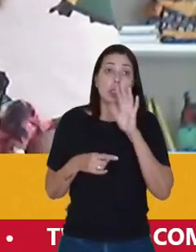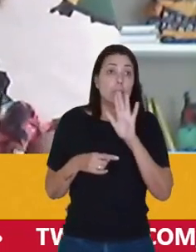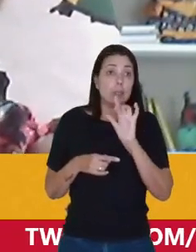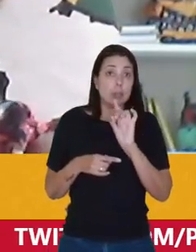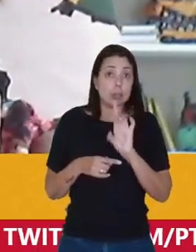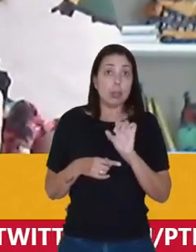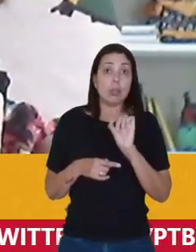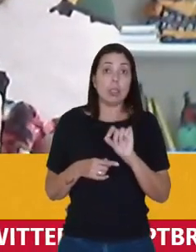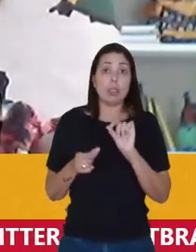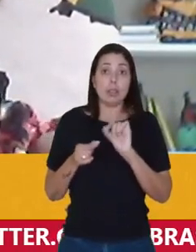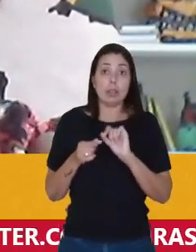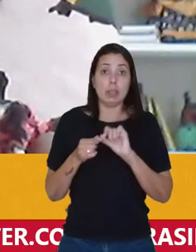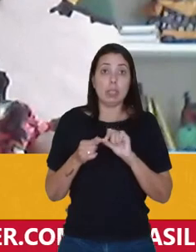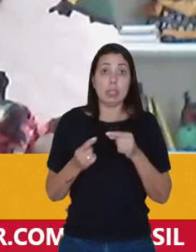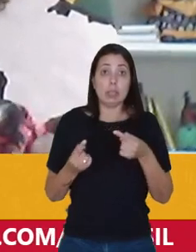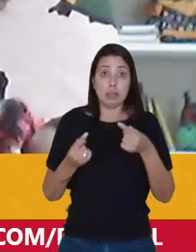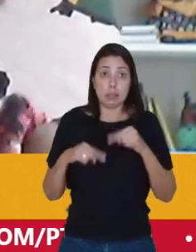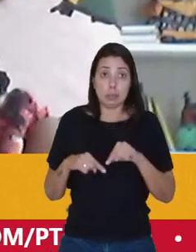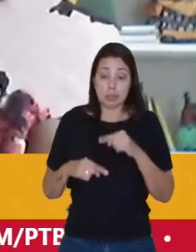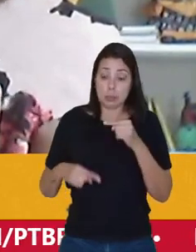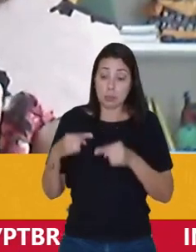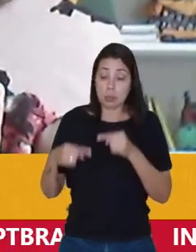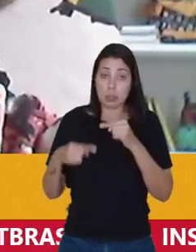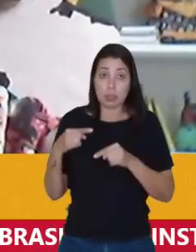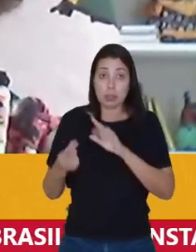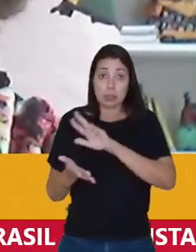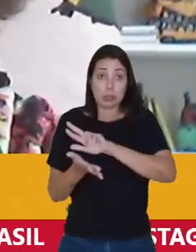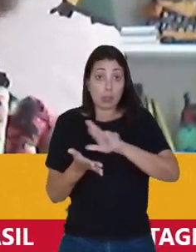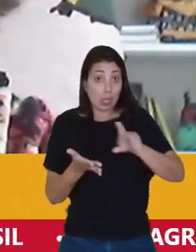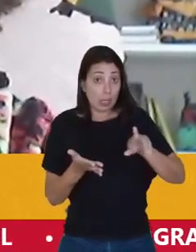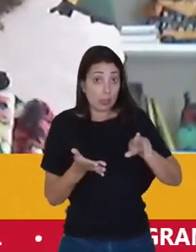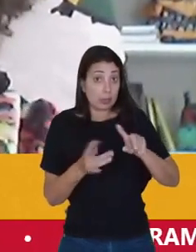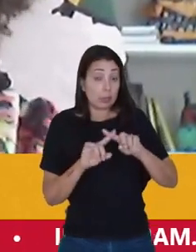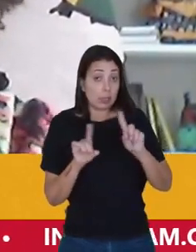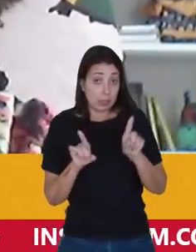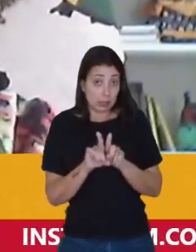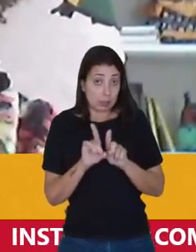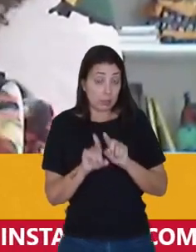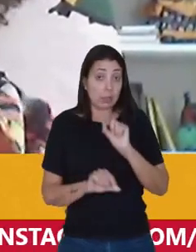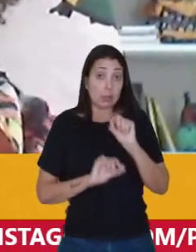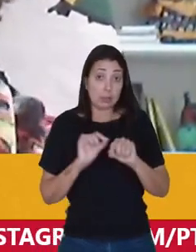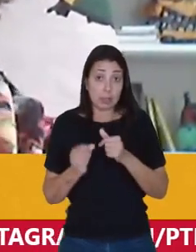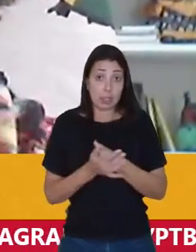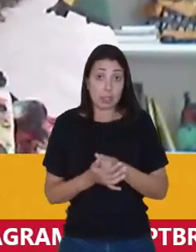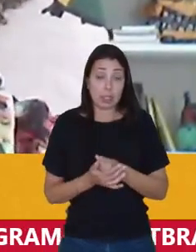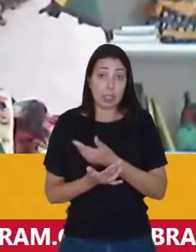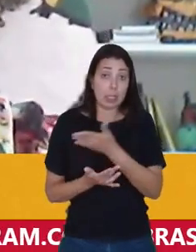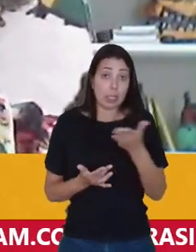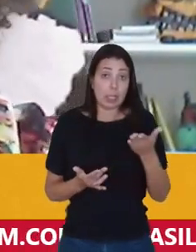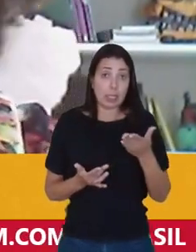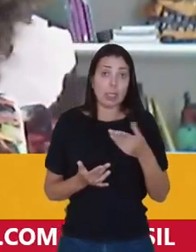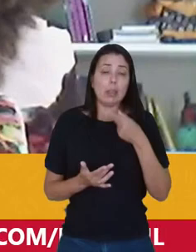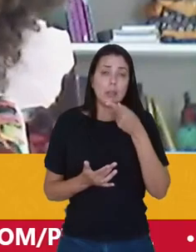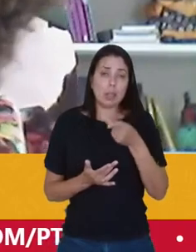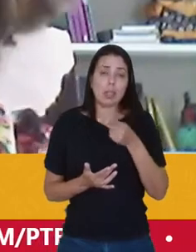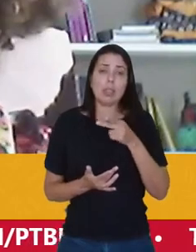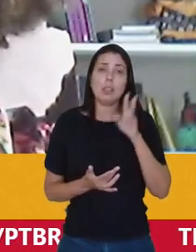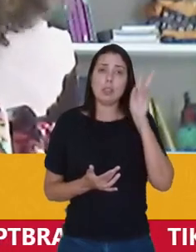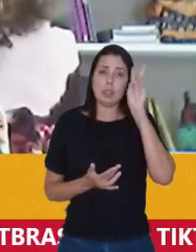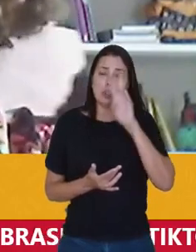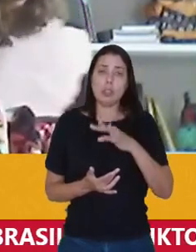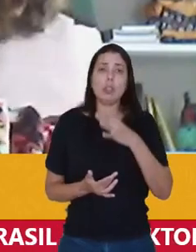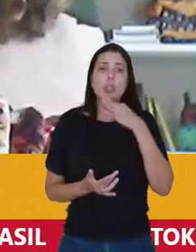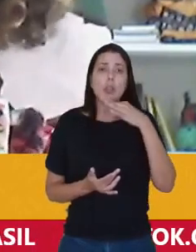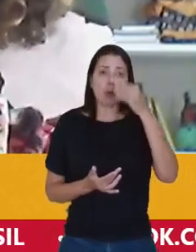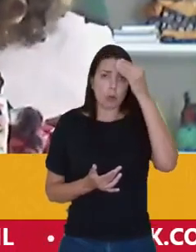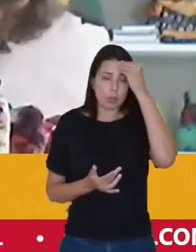só fazem enfrentamentos políticos diversos, como também são portadoras de conhecimentos e